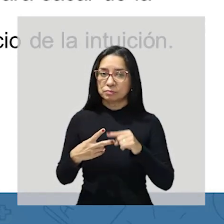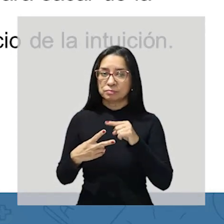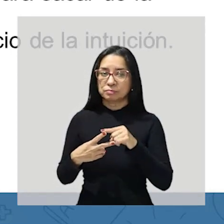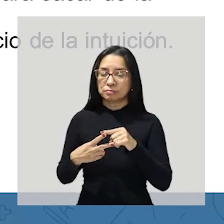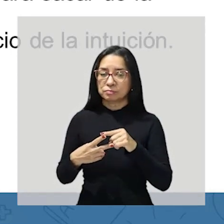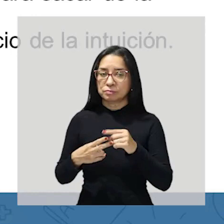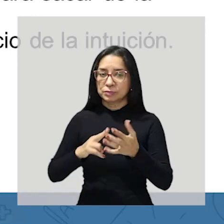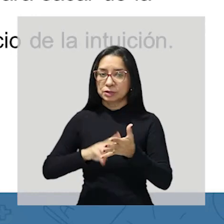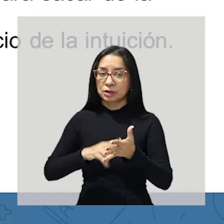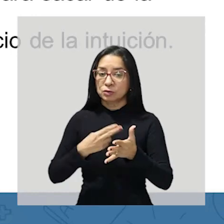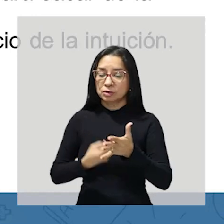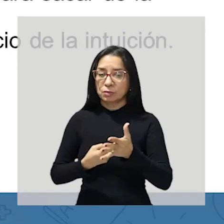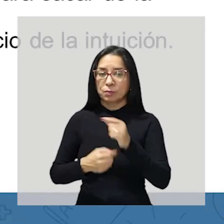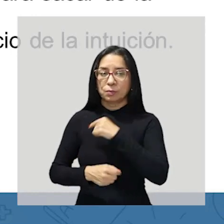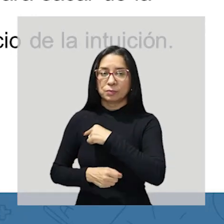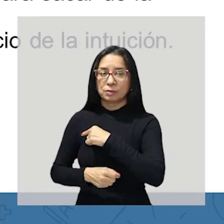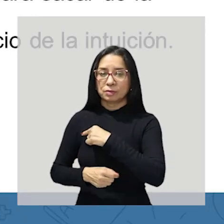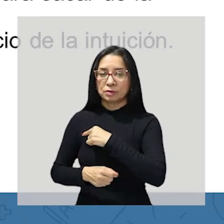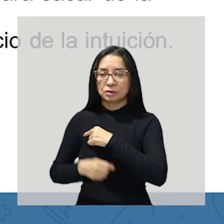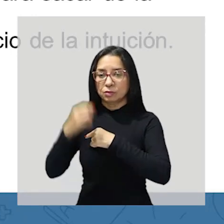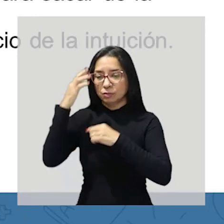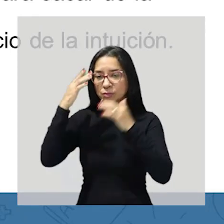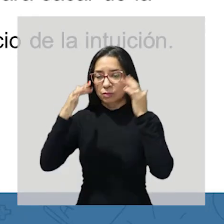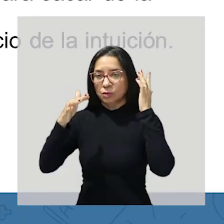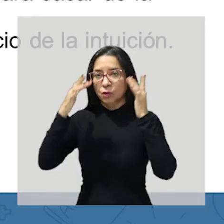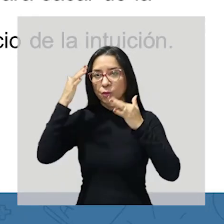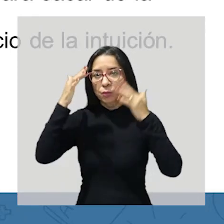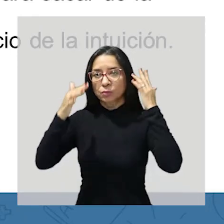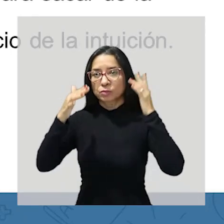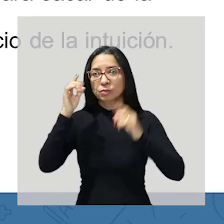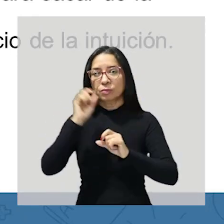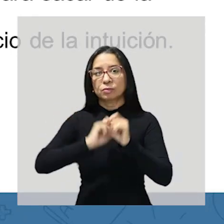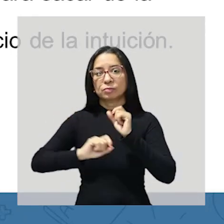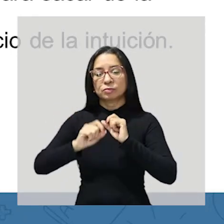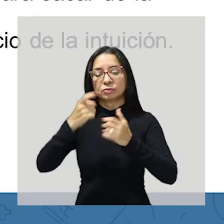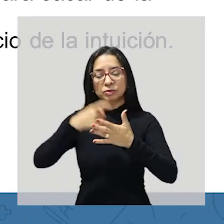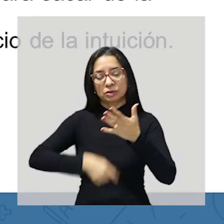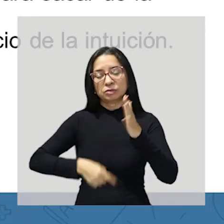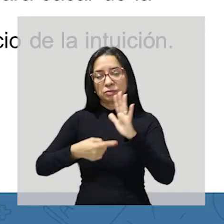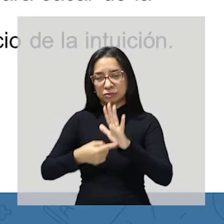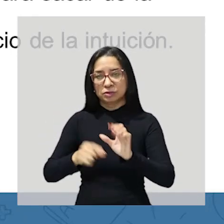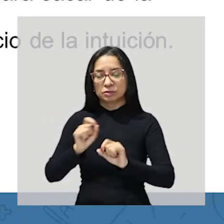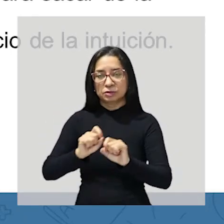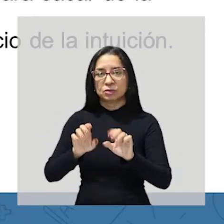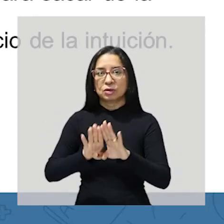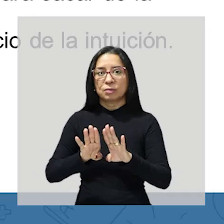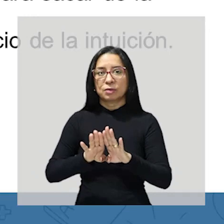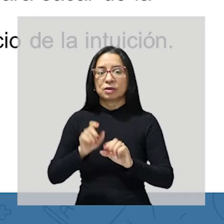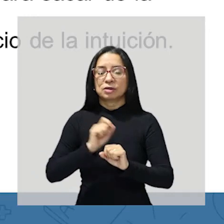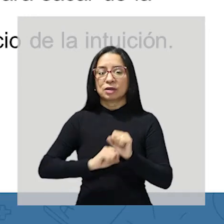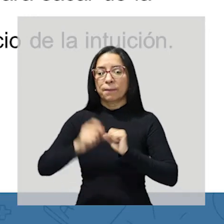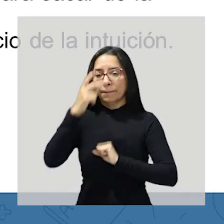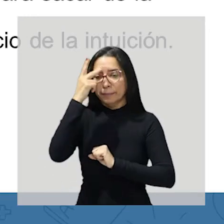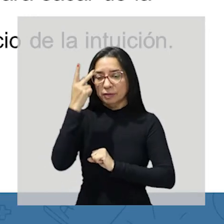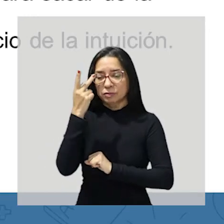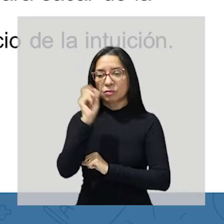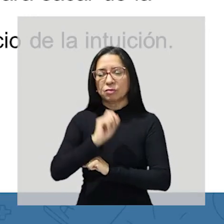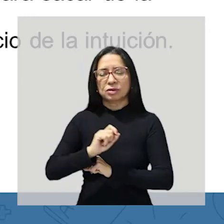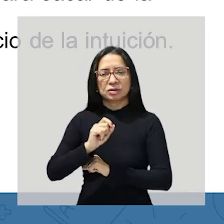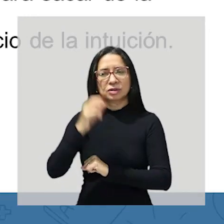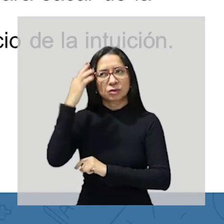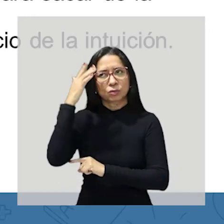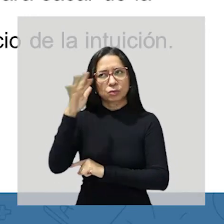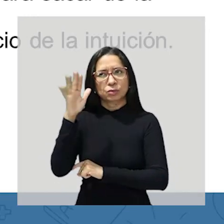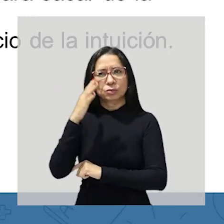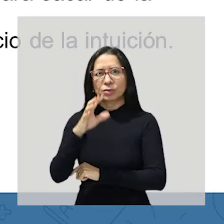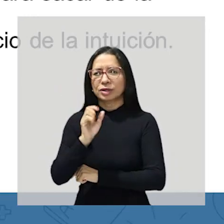entra a questão da interpretação do sonho, e esse texto fala disso também. Tem gente que, eu sonhei com macaco,